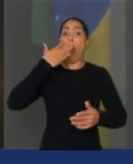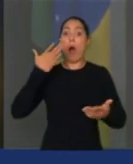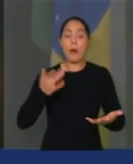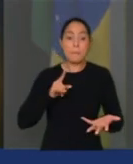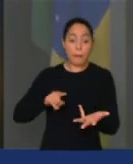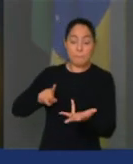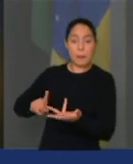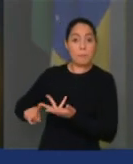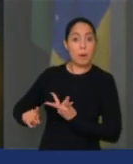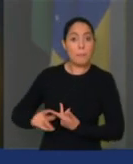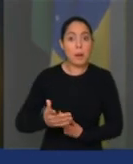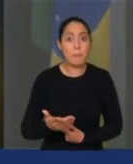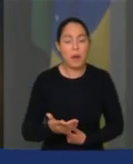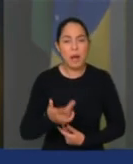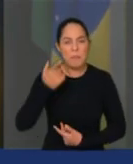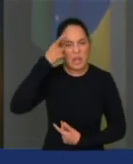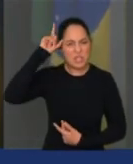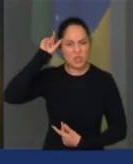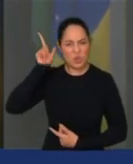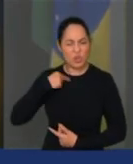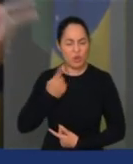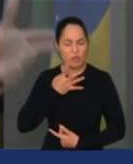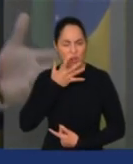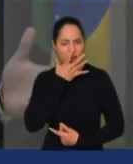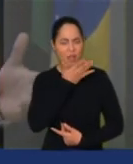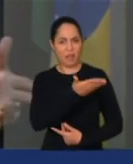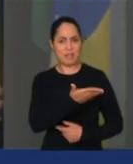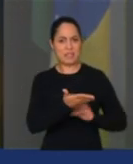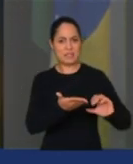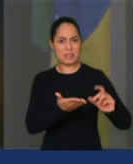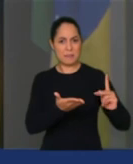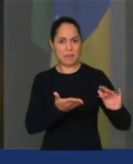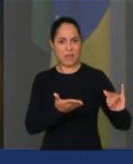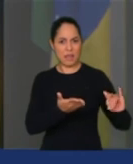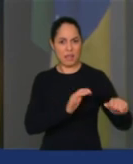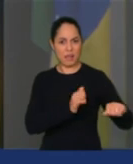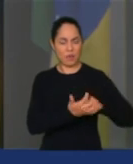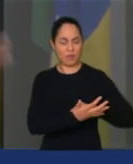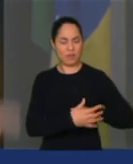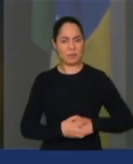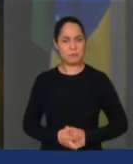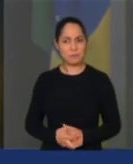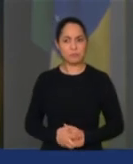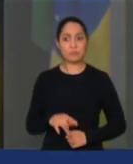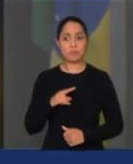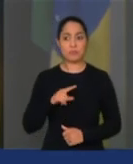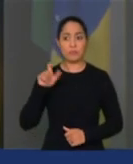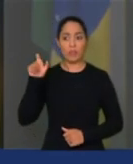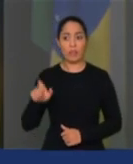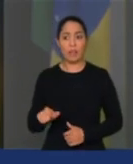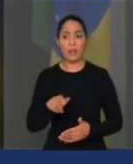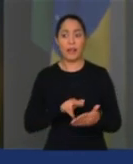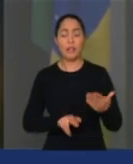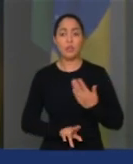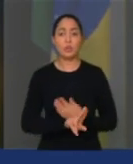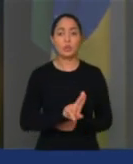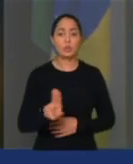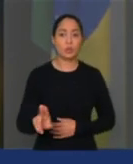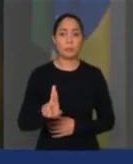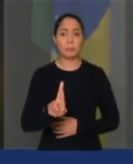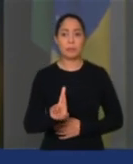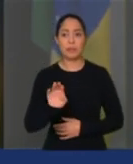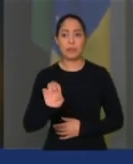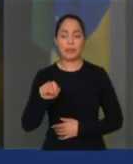horrores. O que se viu ontem com o relator, que nós todos conhecemos, Renan Calheiros,